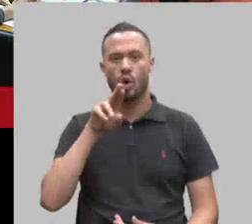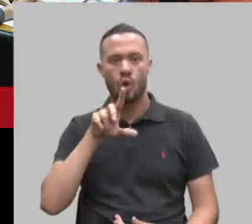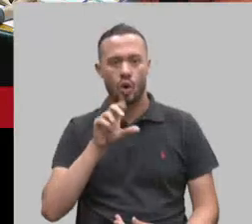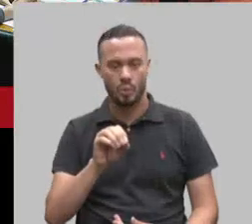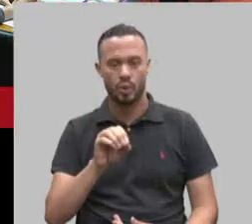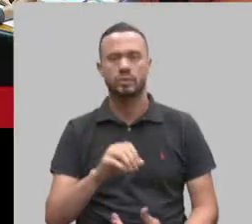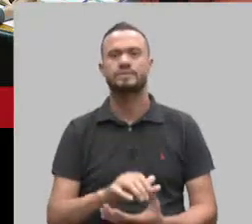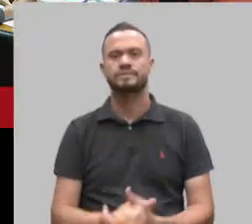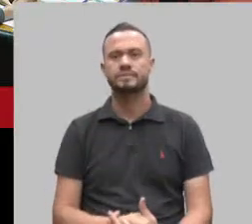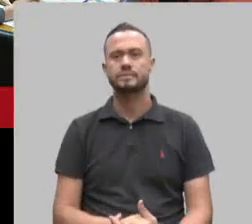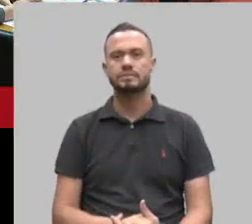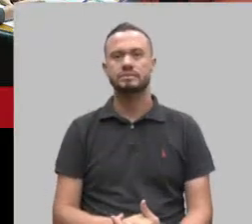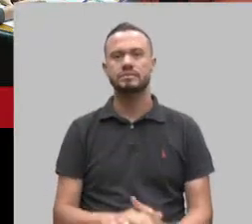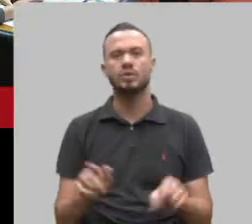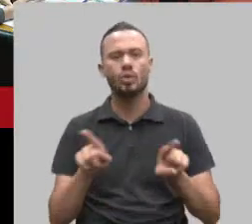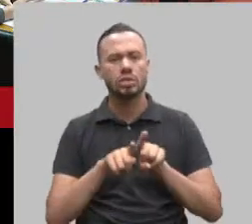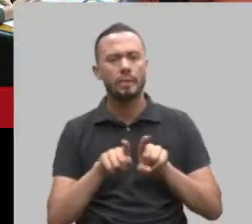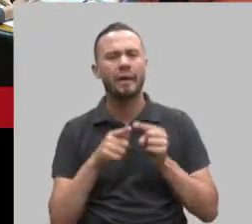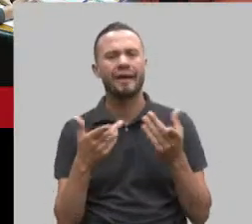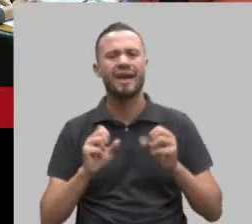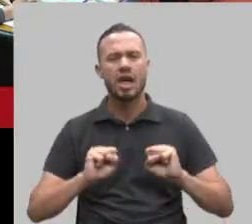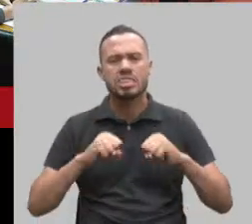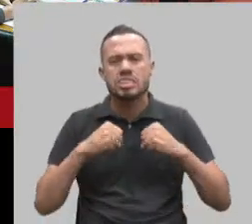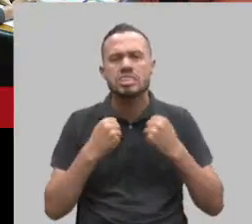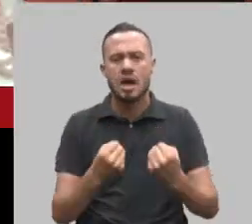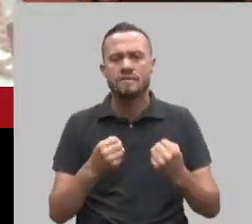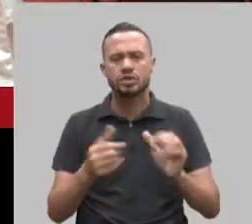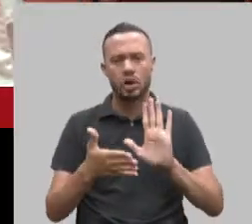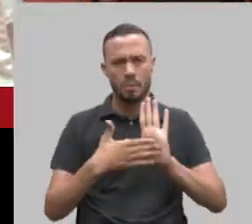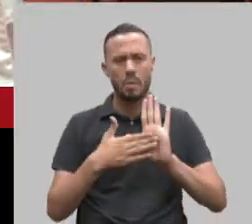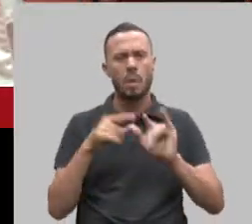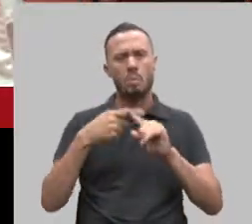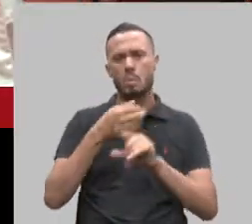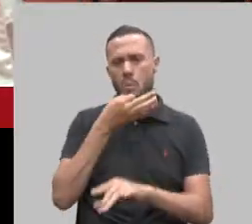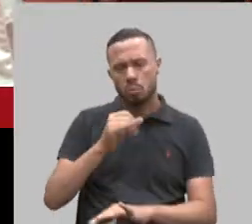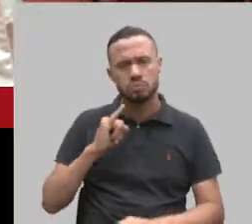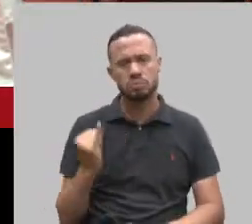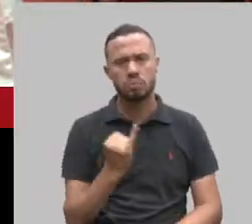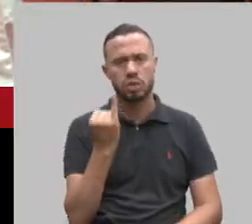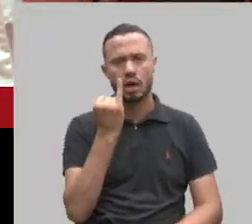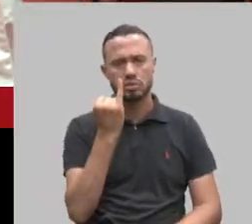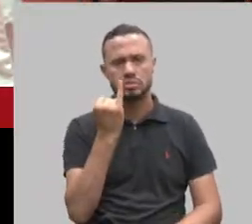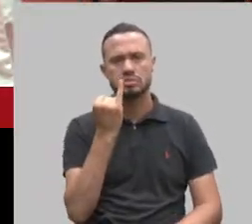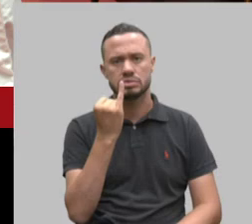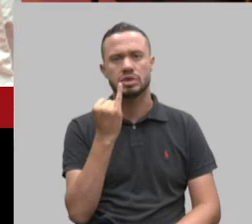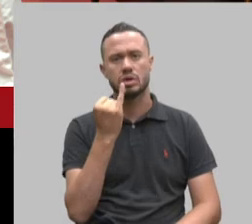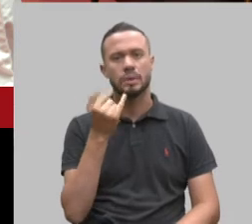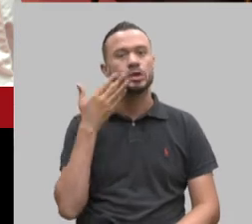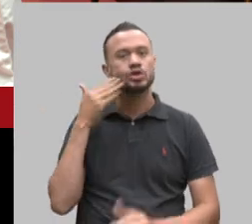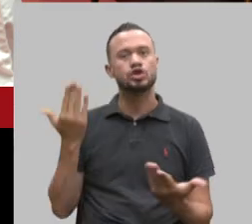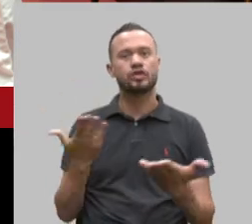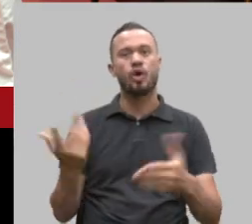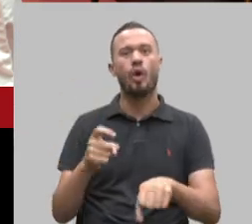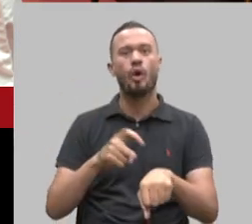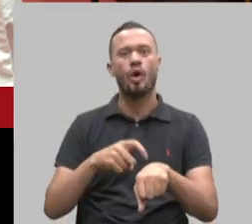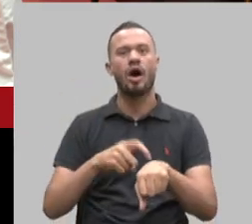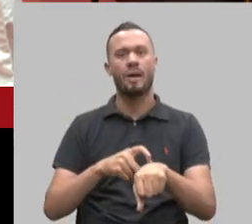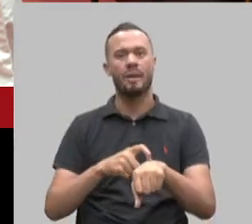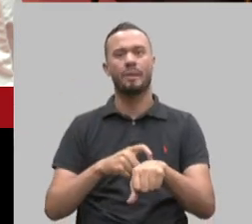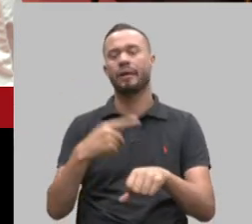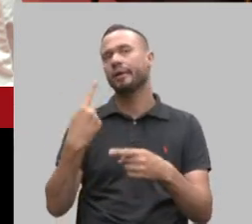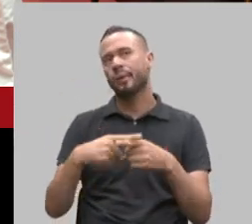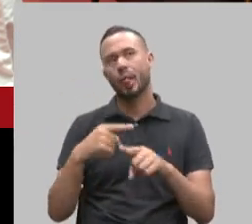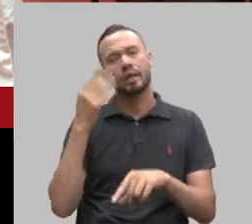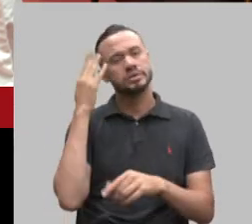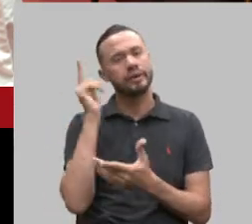Venho também em defesa dessa proposta que eu acredito que seja muito importante PR Juventude atualmente devido aos diversos problemas